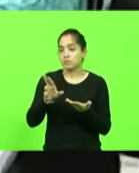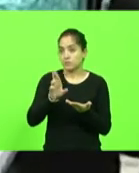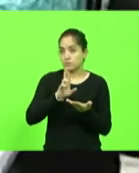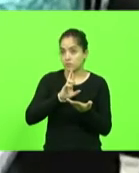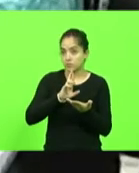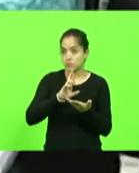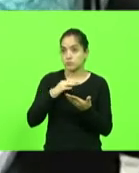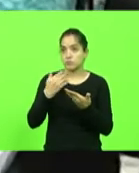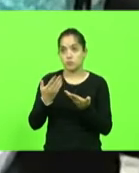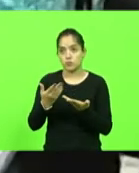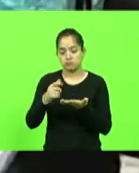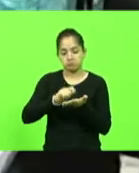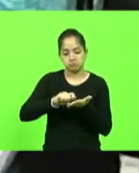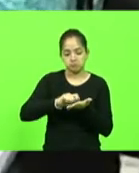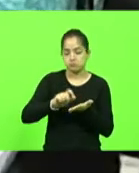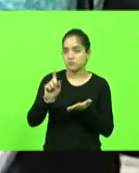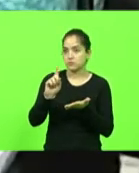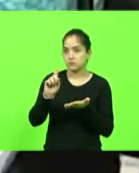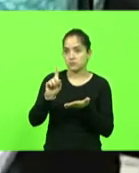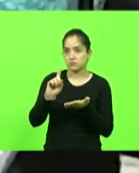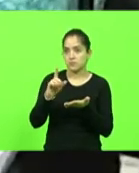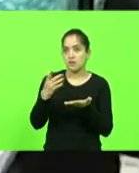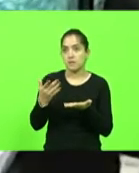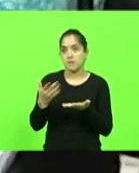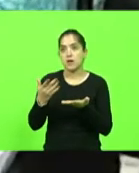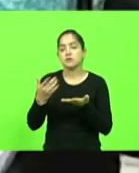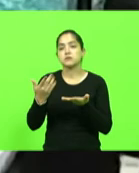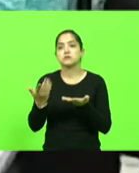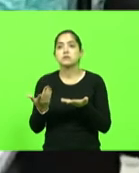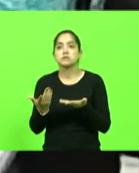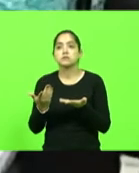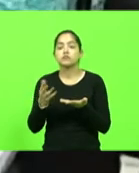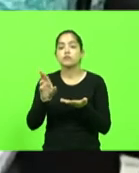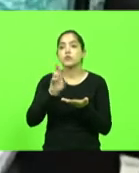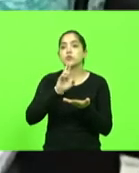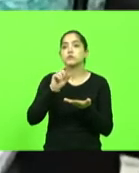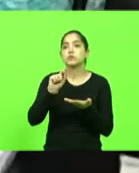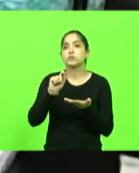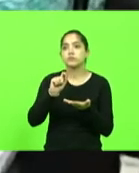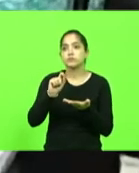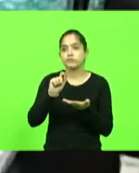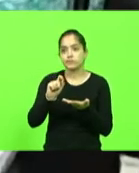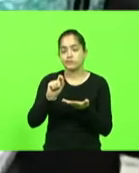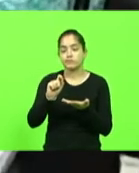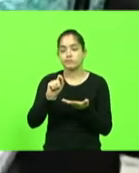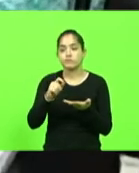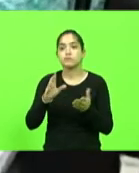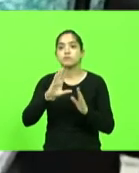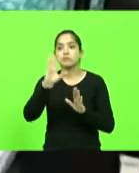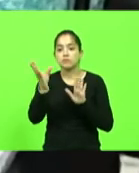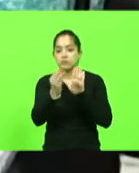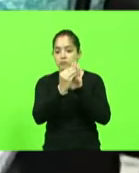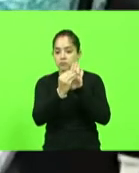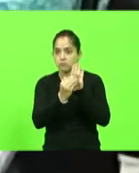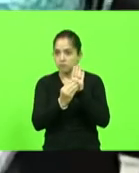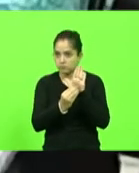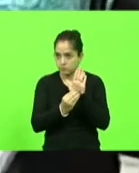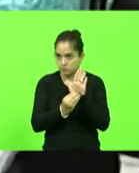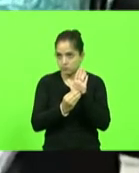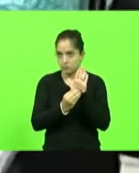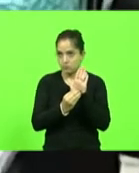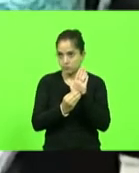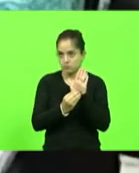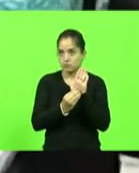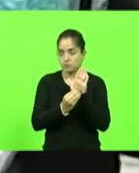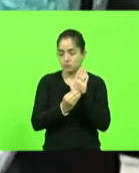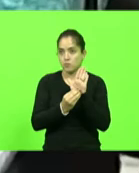não veio por escrito, né, mas que a gente teve como resposta que essa inclusão deveria acontecer por meio da CIB